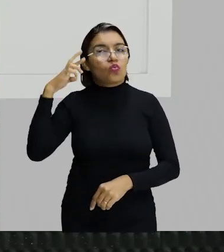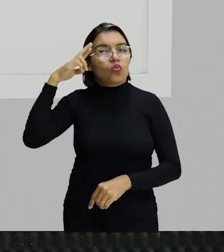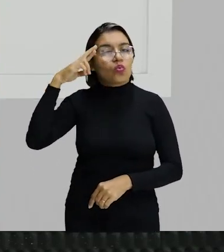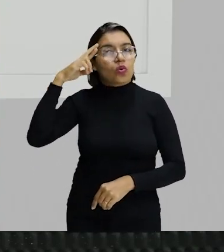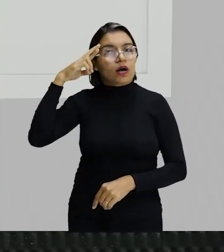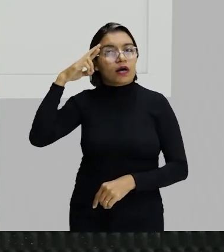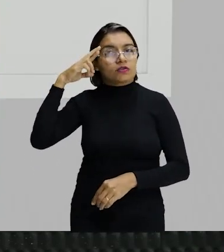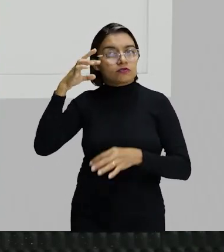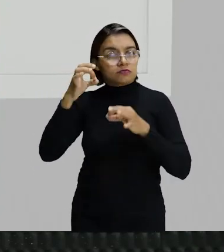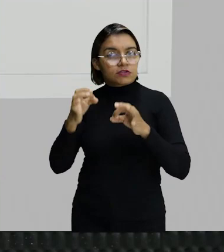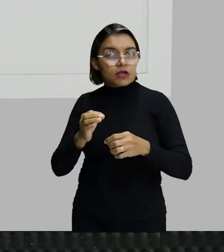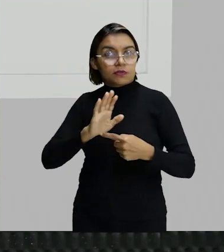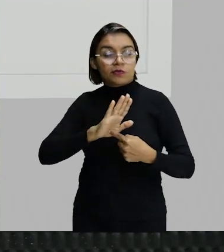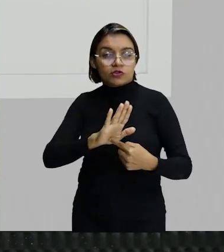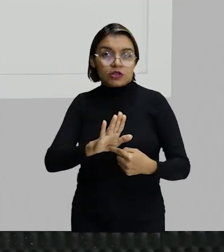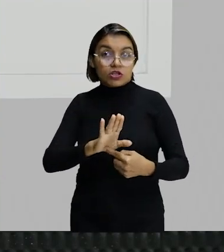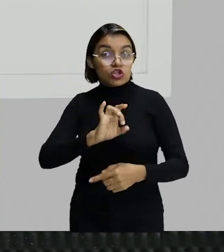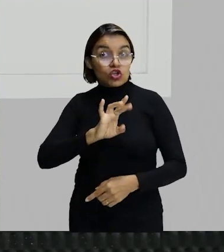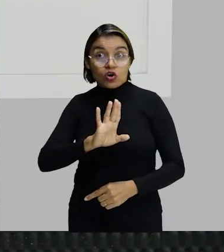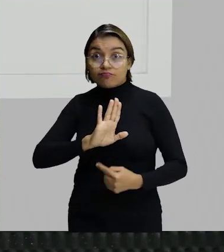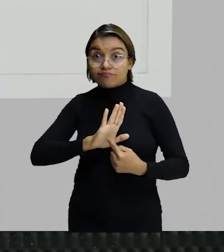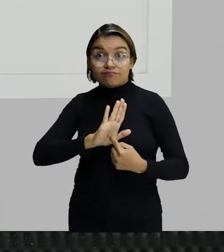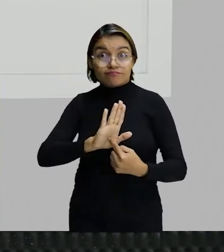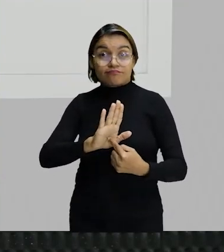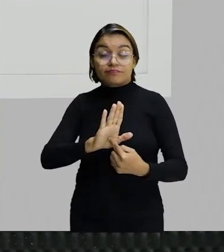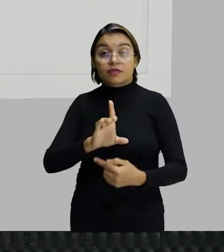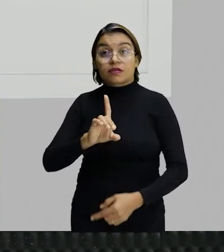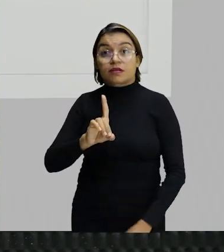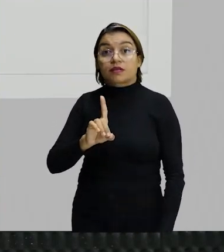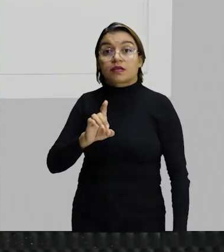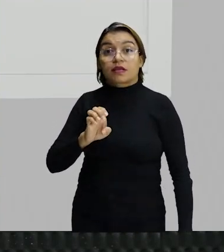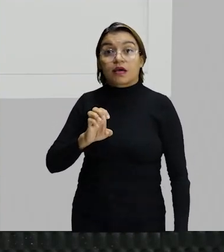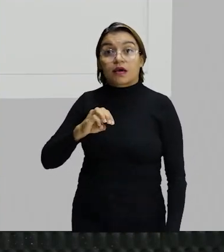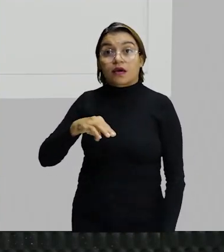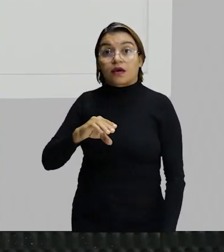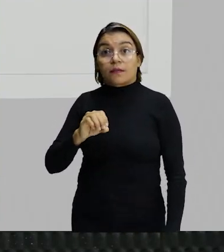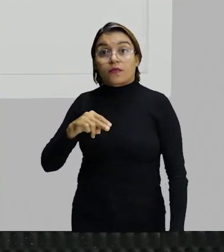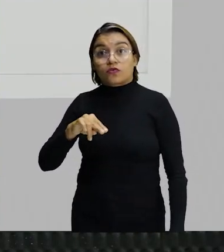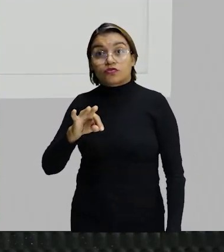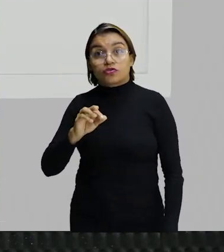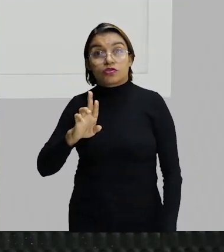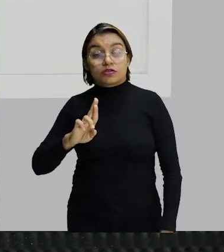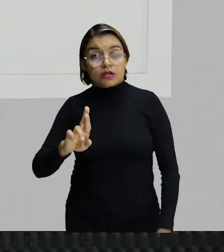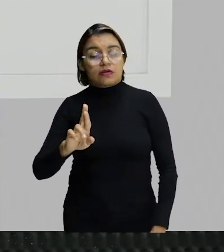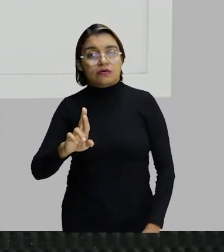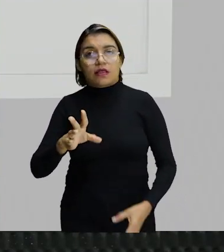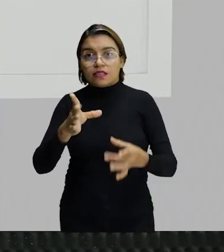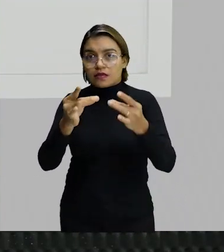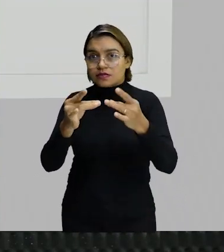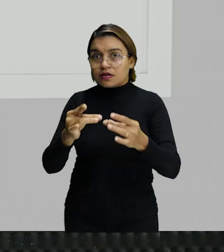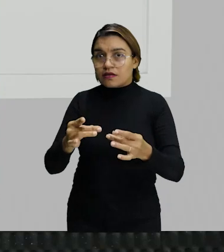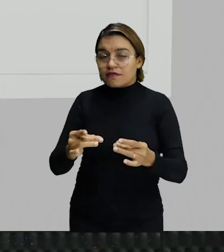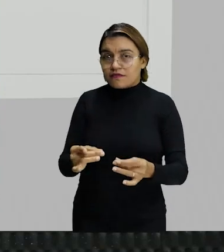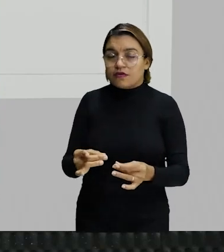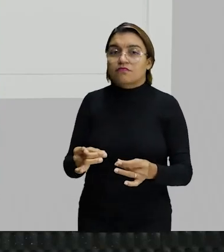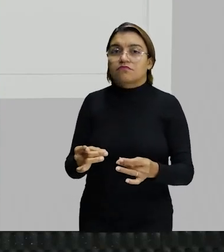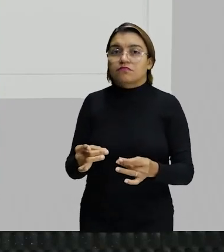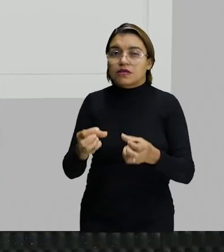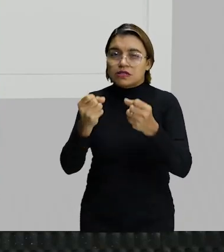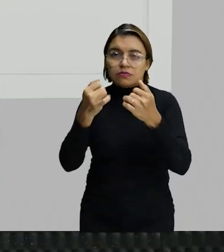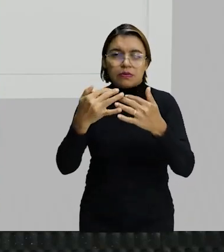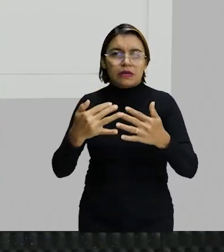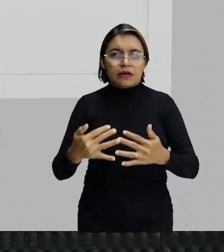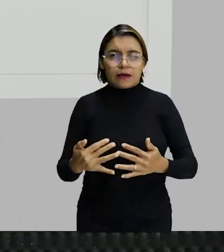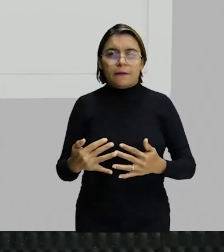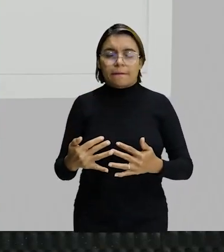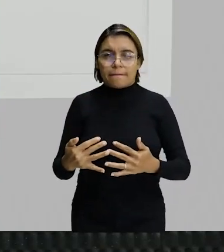ok? Eu vou apenas demonstrar, certo? Eu vou descrever, eu vou delinear algo a partir daquilo que eu já até sei,